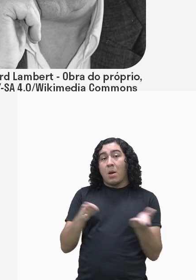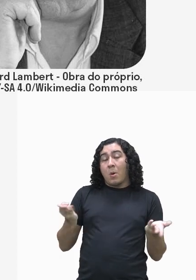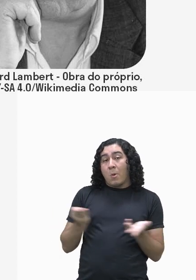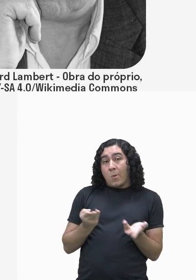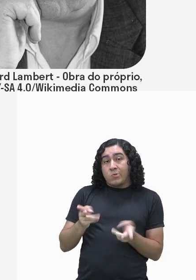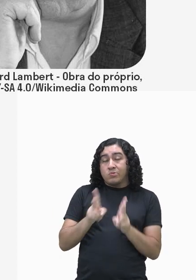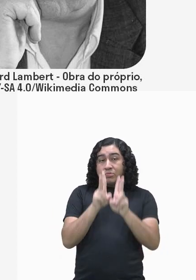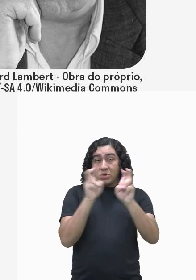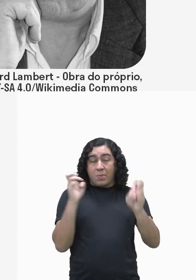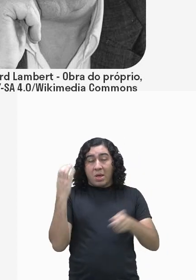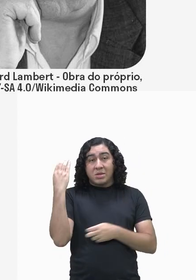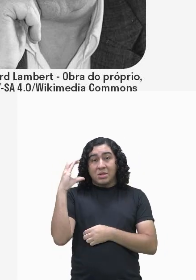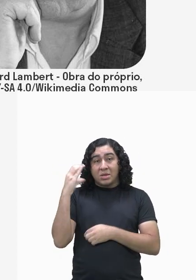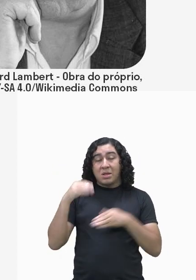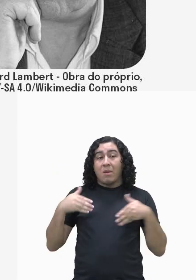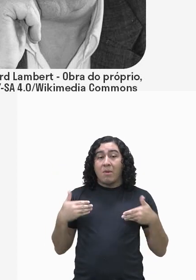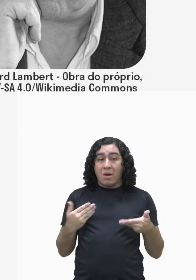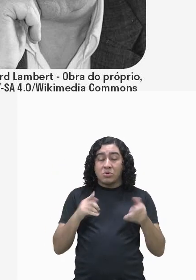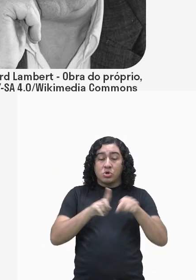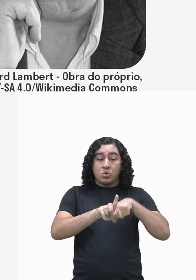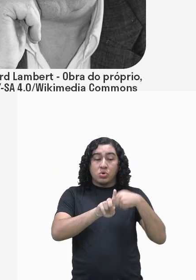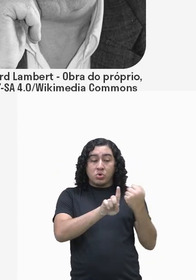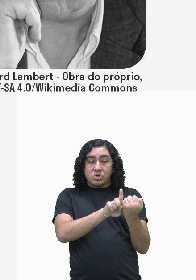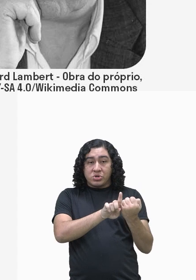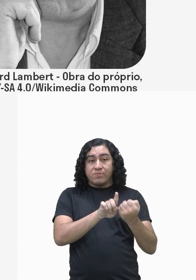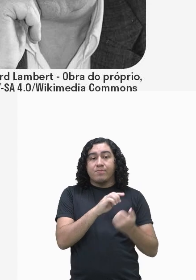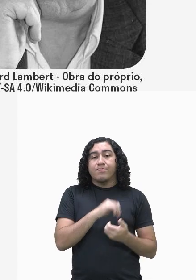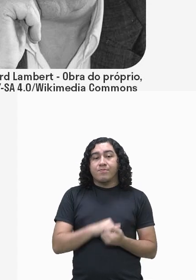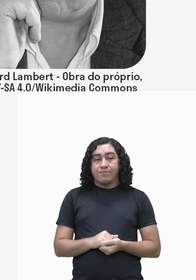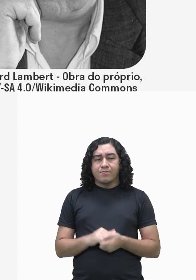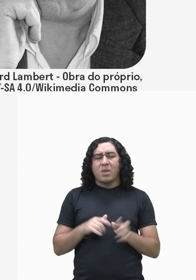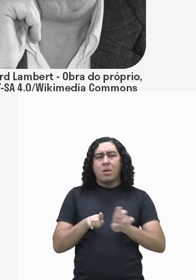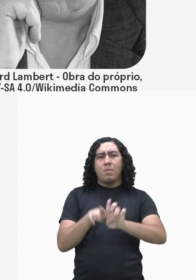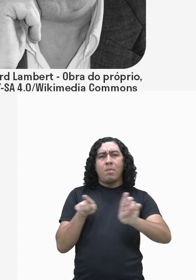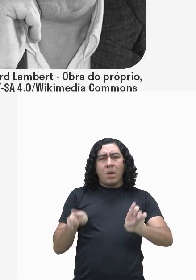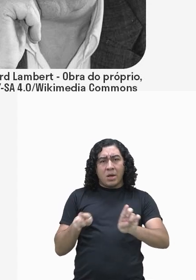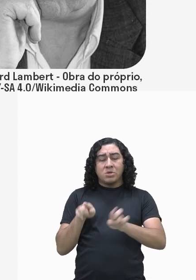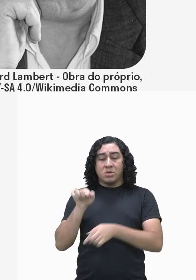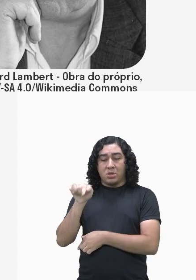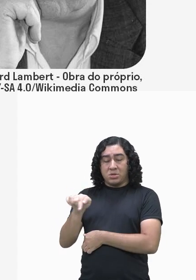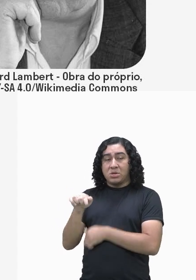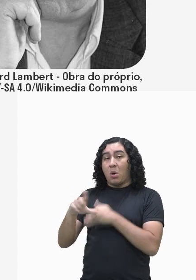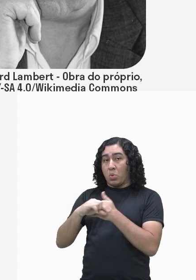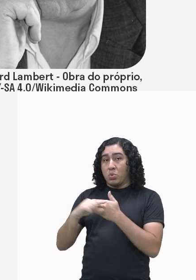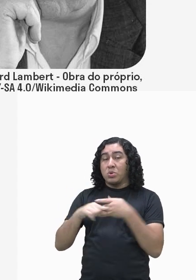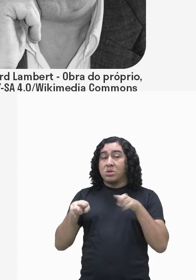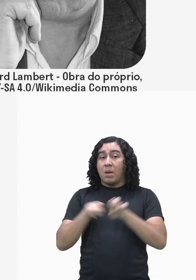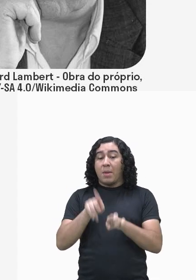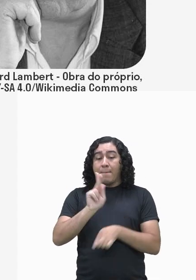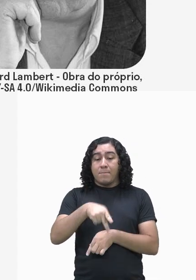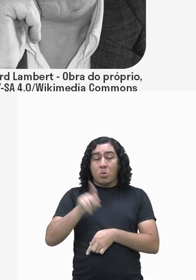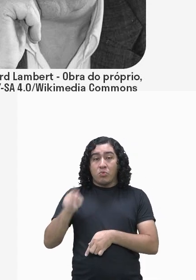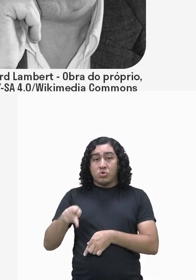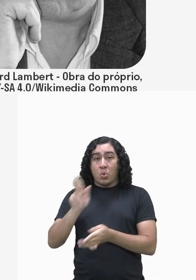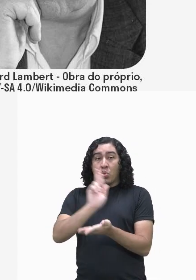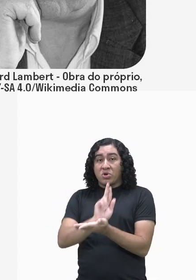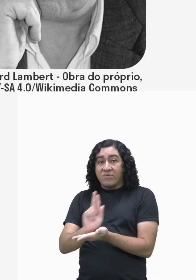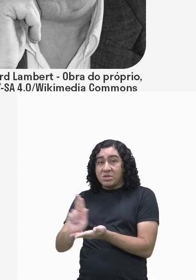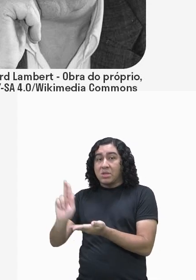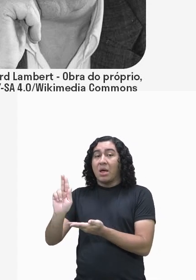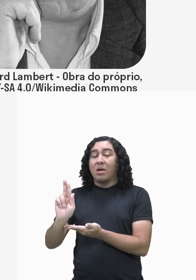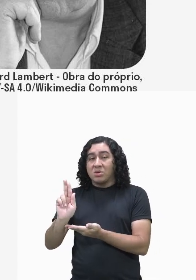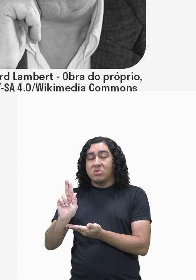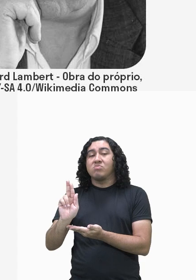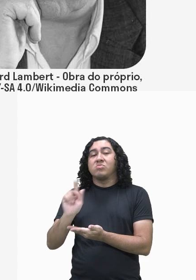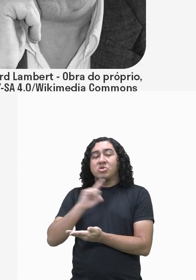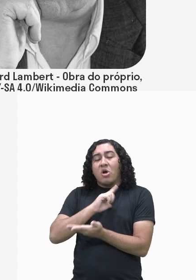esta ciência que é a sociologia. Mas Bourdieu foi também professor universitário com